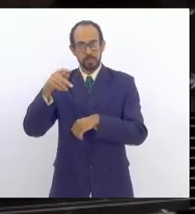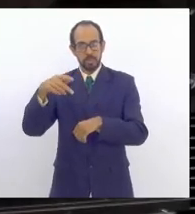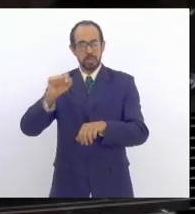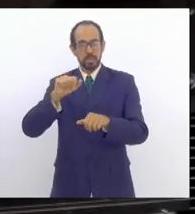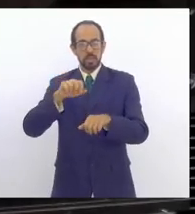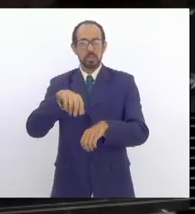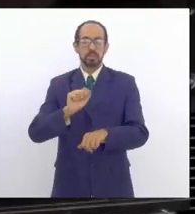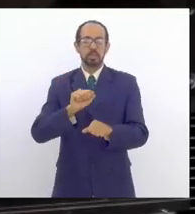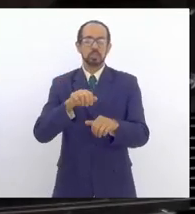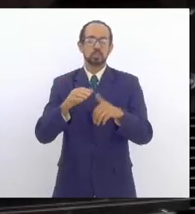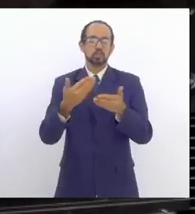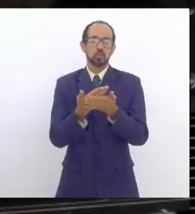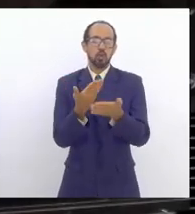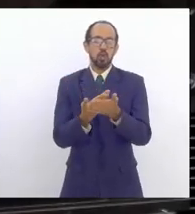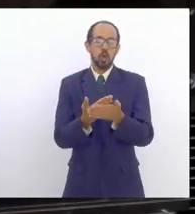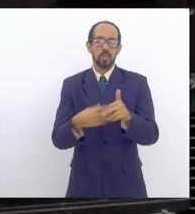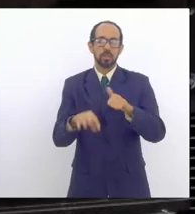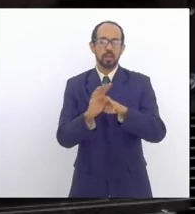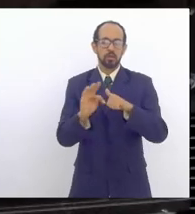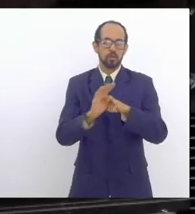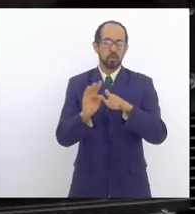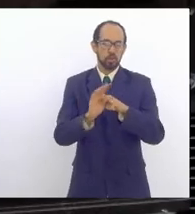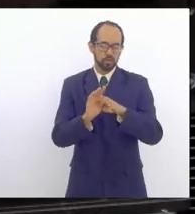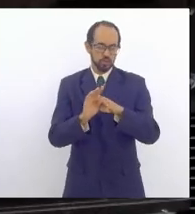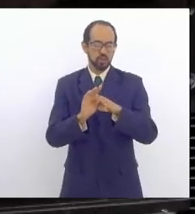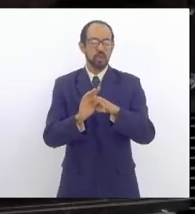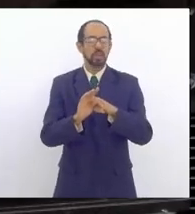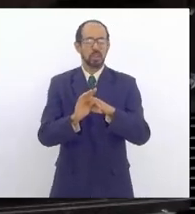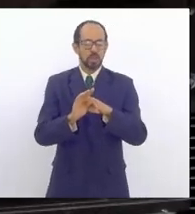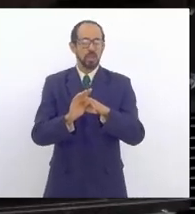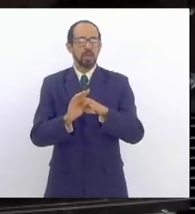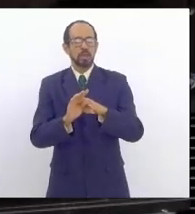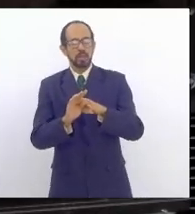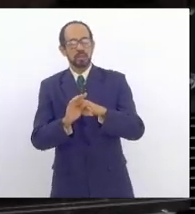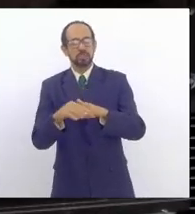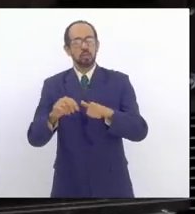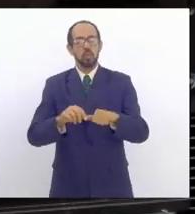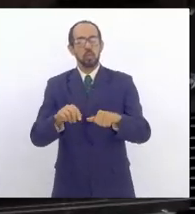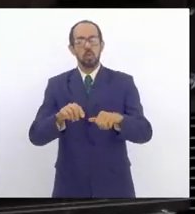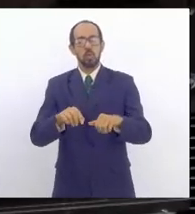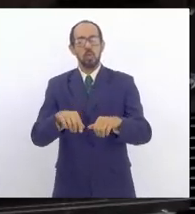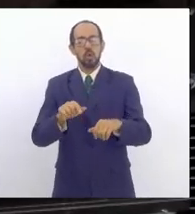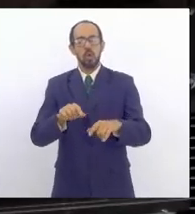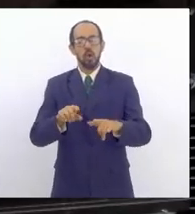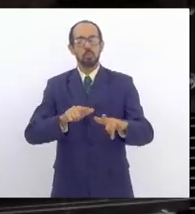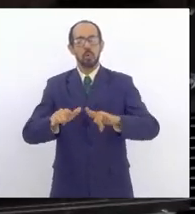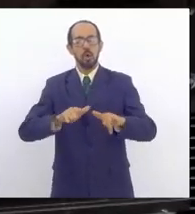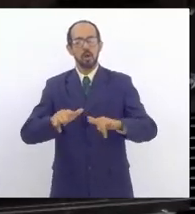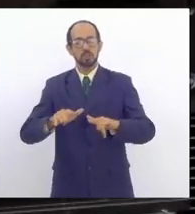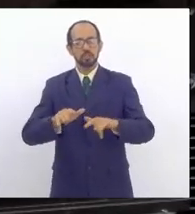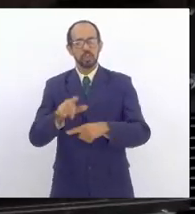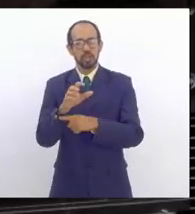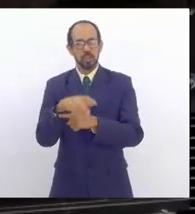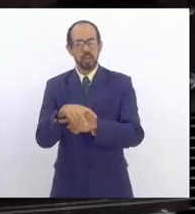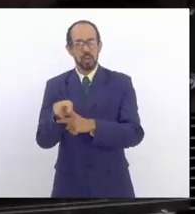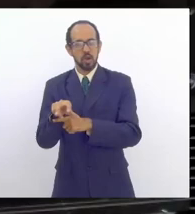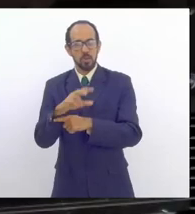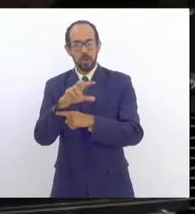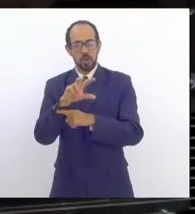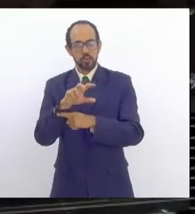aulas em tempo integral, produção audiovisual e robótica, além das inovadoras escolas